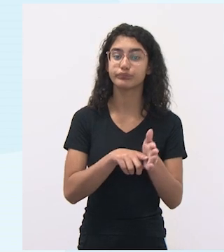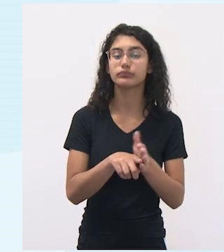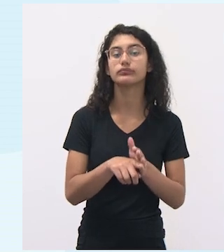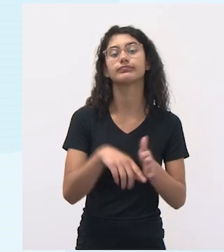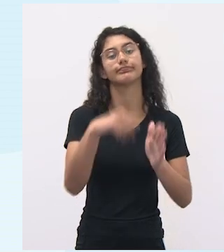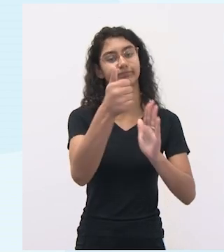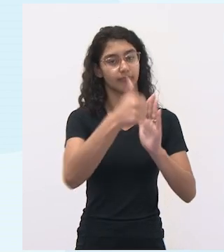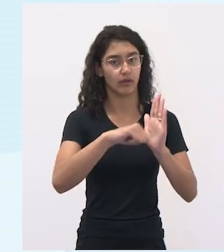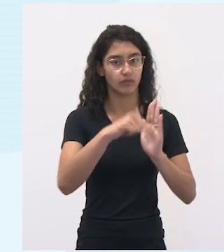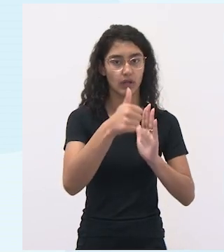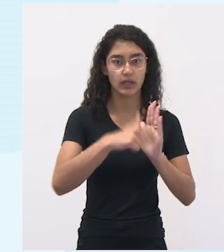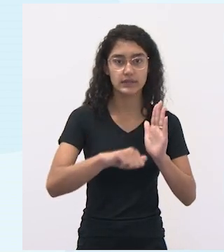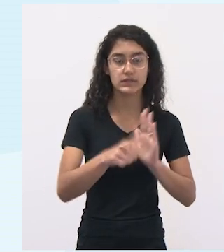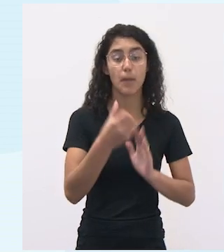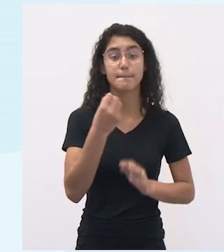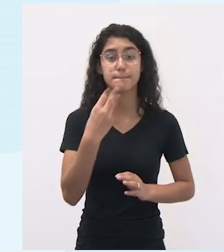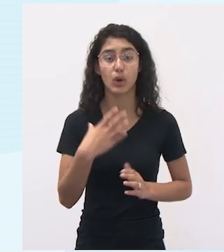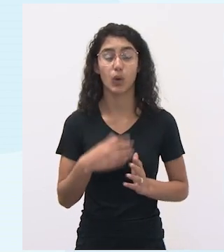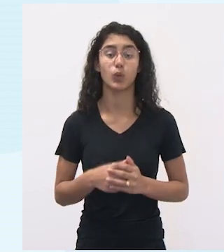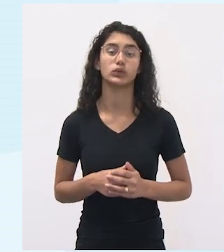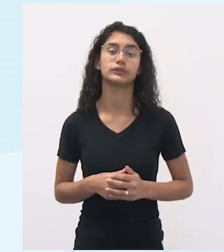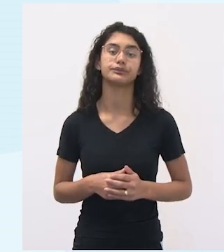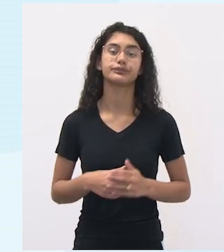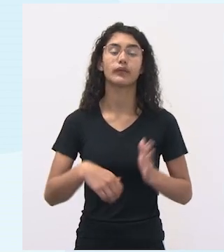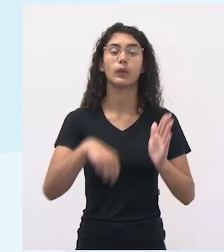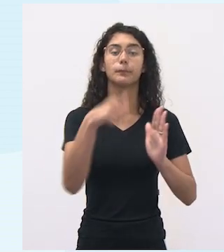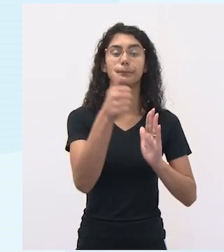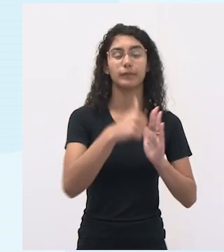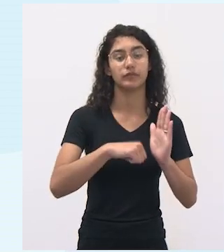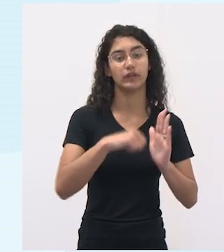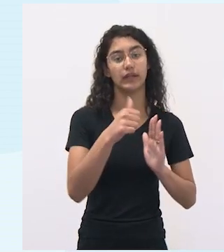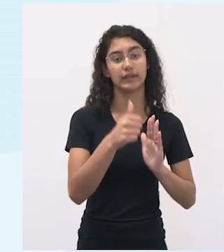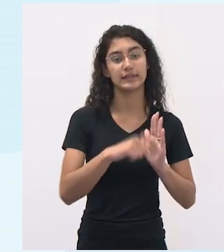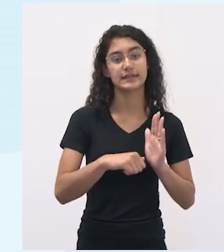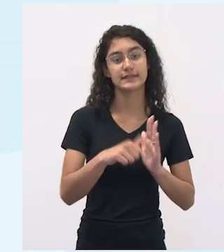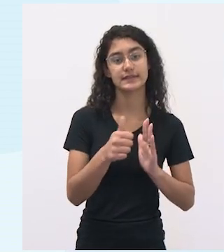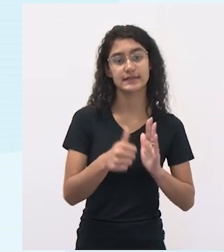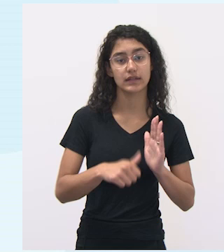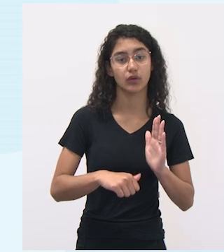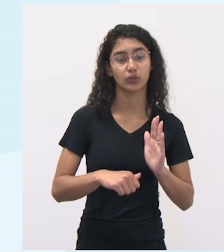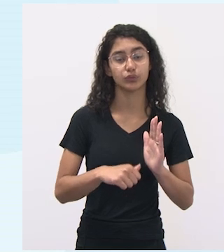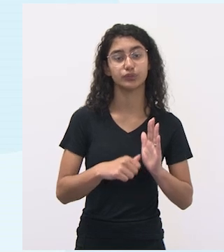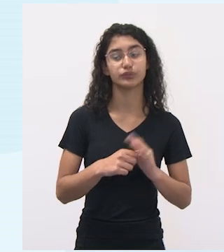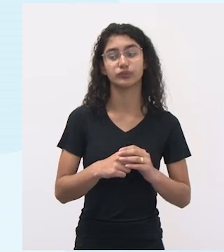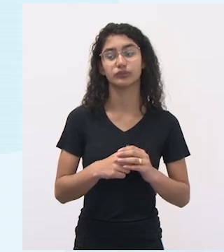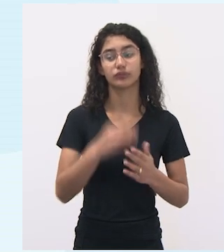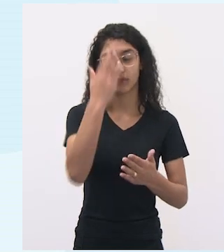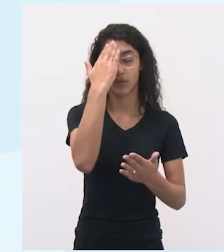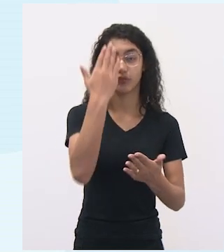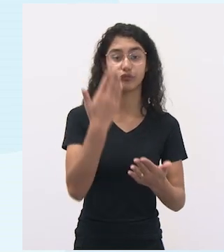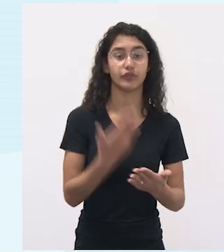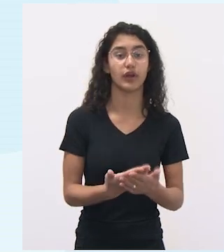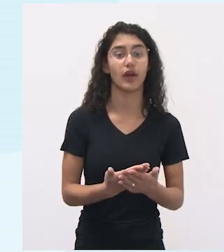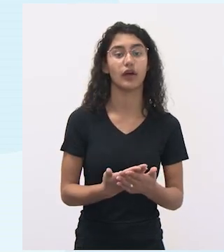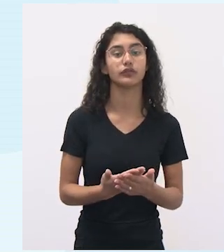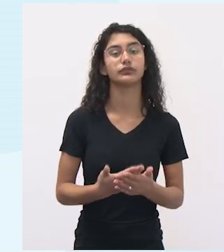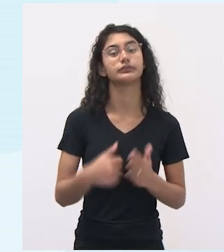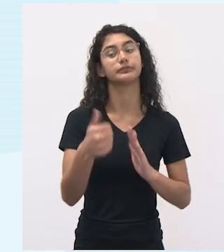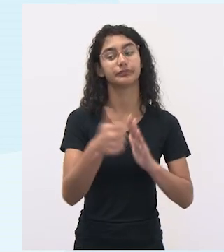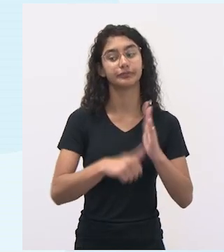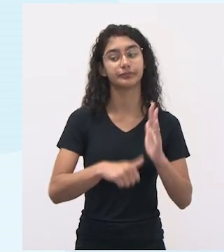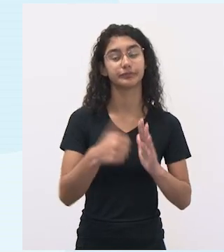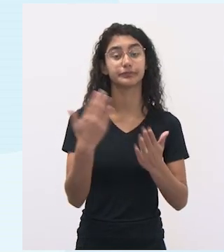Uma avaliação que seja mensurável, uma avaliação que seja confiável e uma avaliação que seja